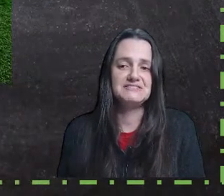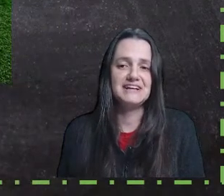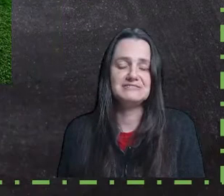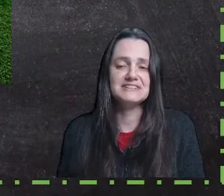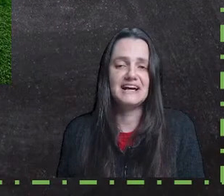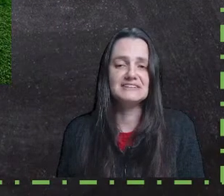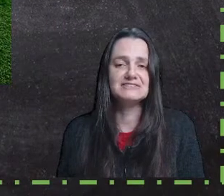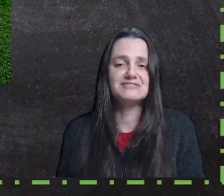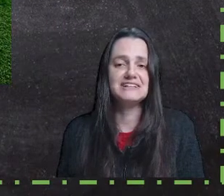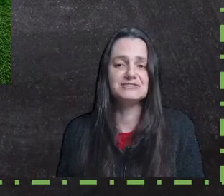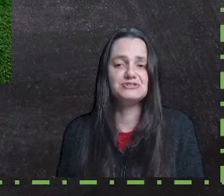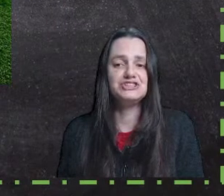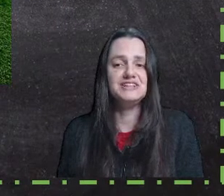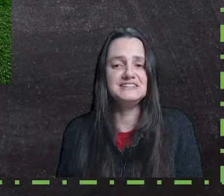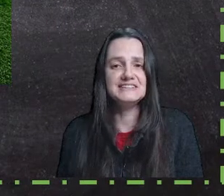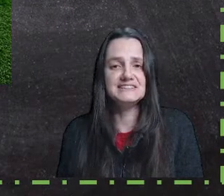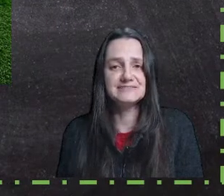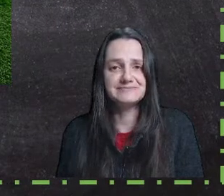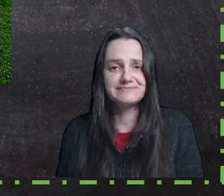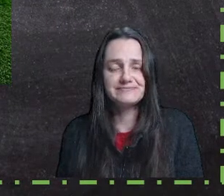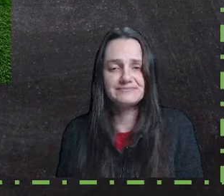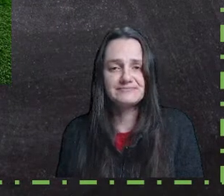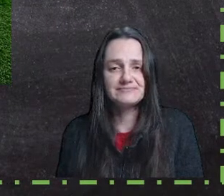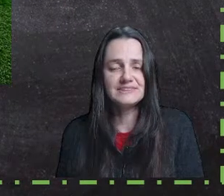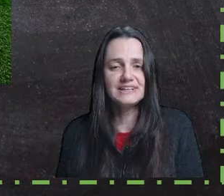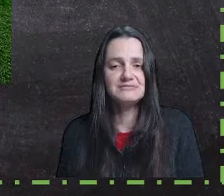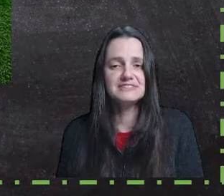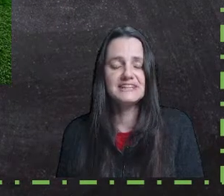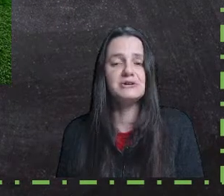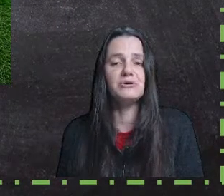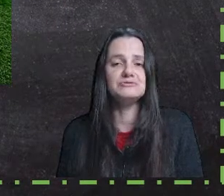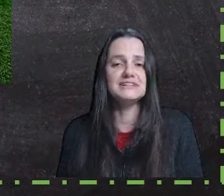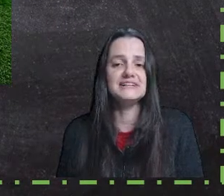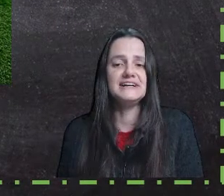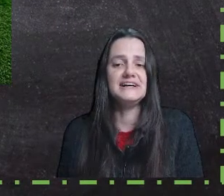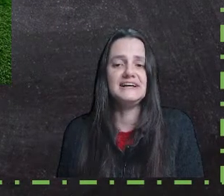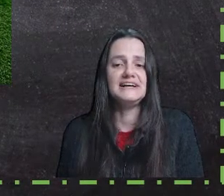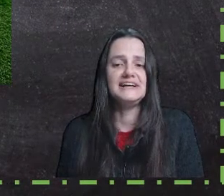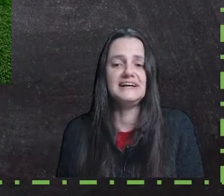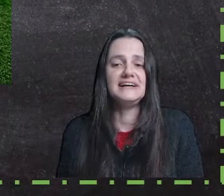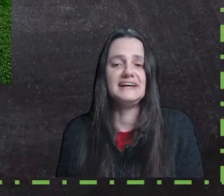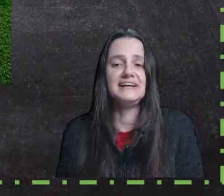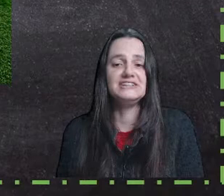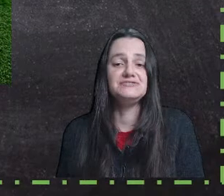Então a gente tem vários casos, várias notícias que você encontra